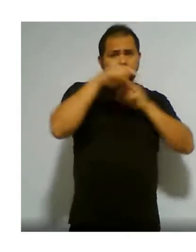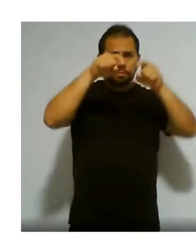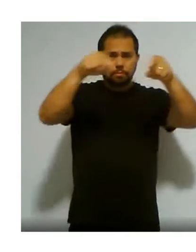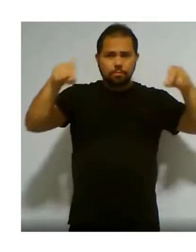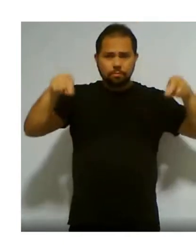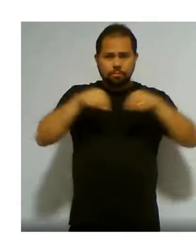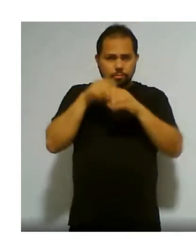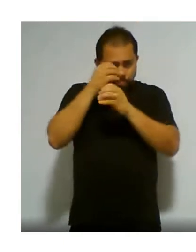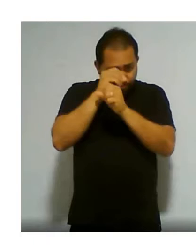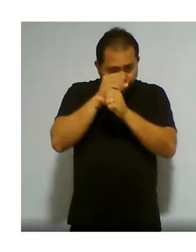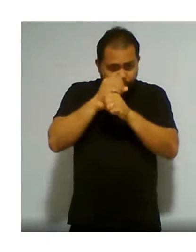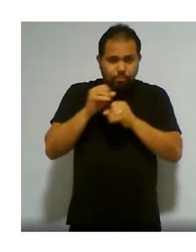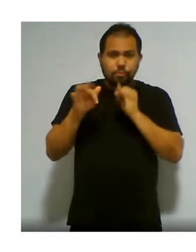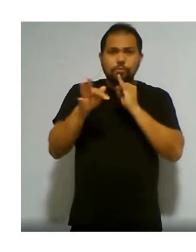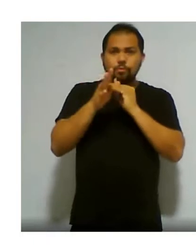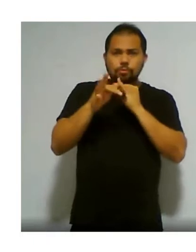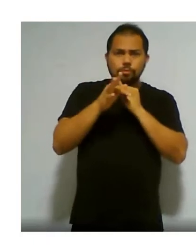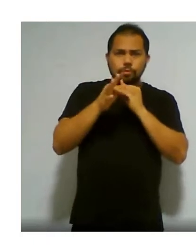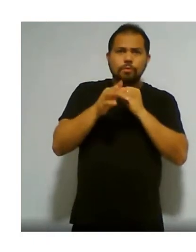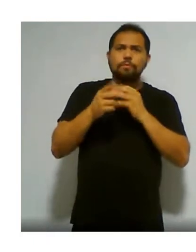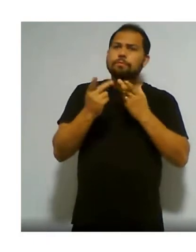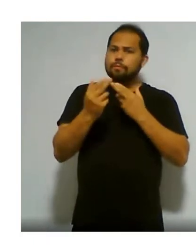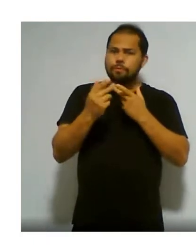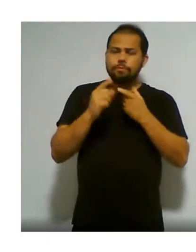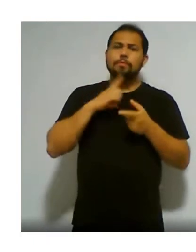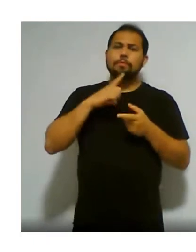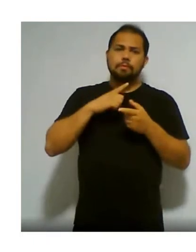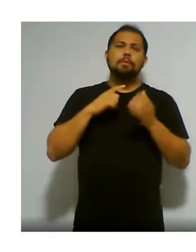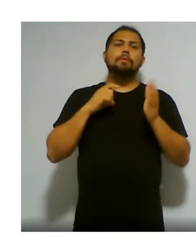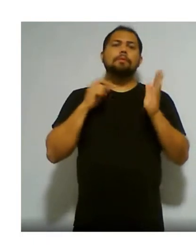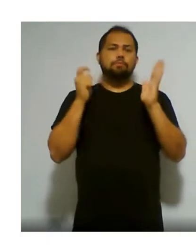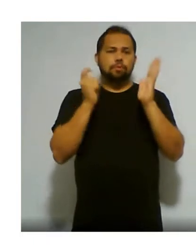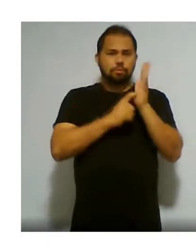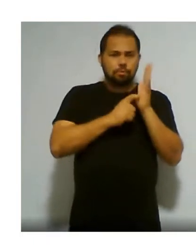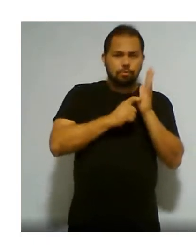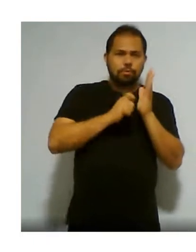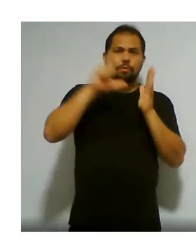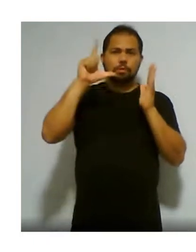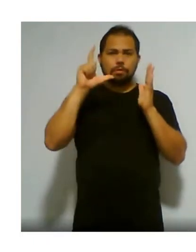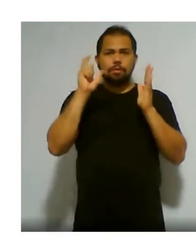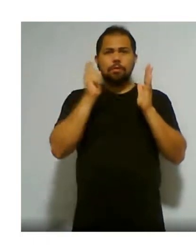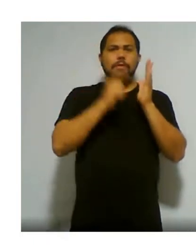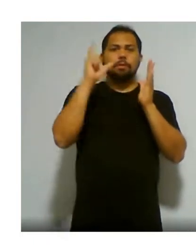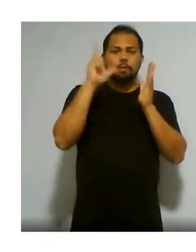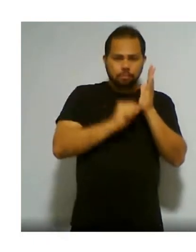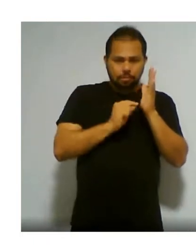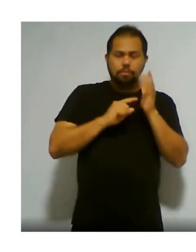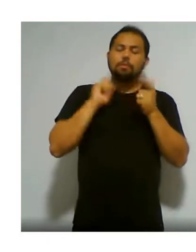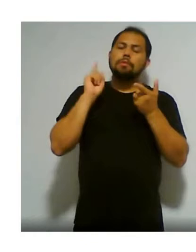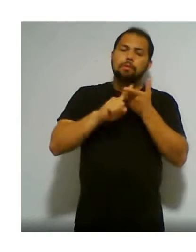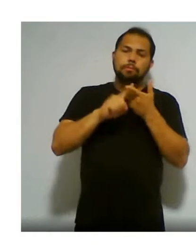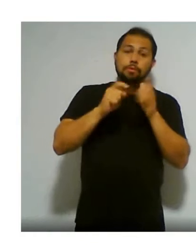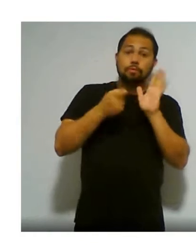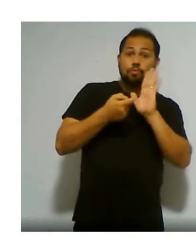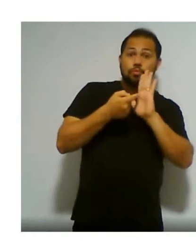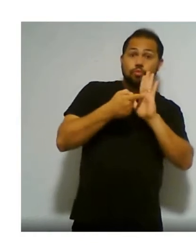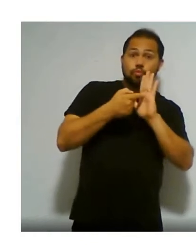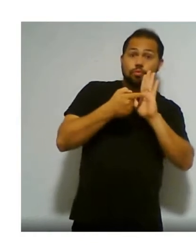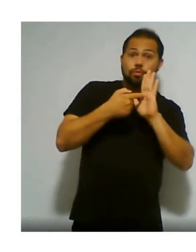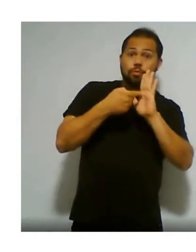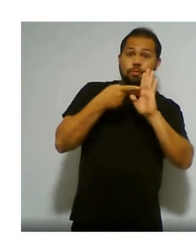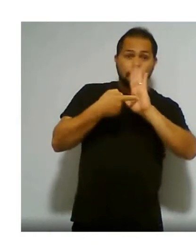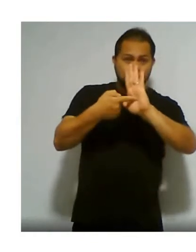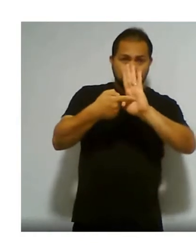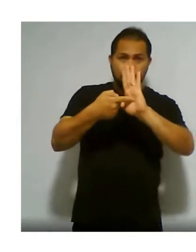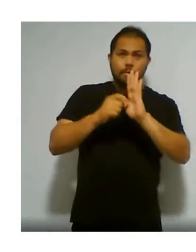desliga, tem alguns LEDs para indicar o que, é que o computador está fazendo naquele momento, se está processando muito, se não está. Tem algumas portas USB para você